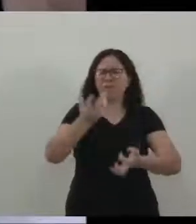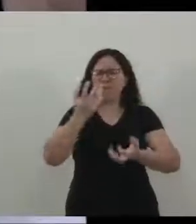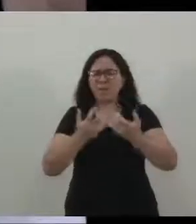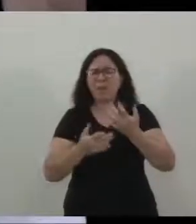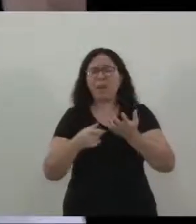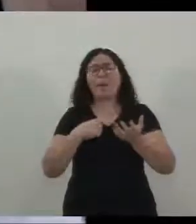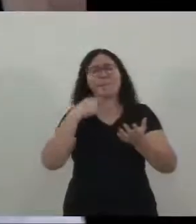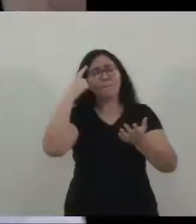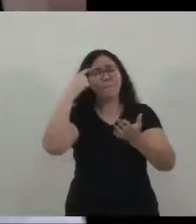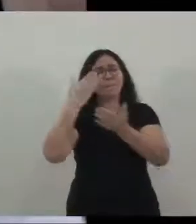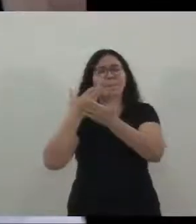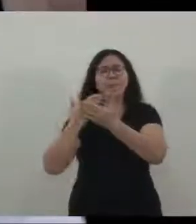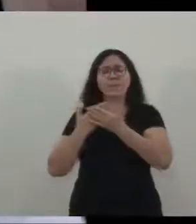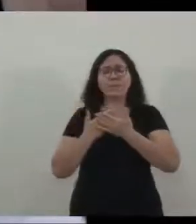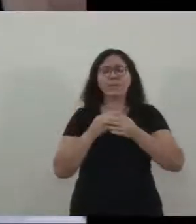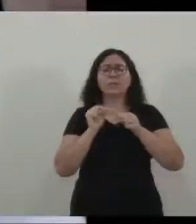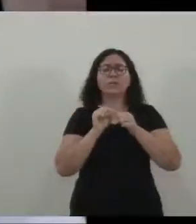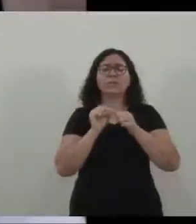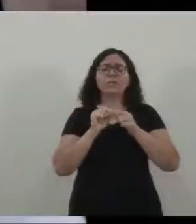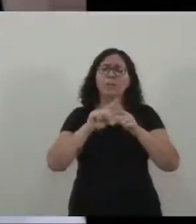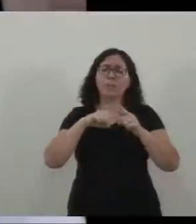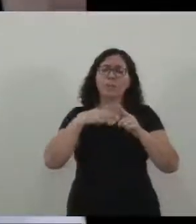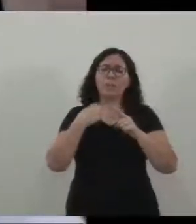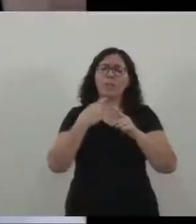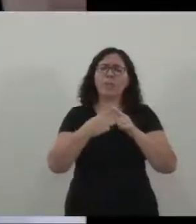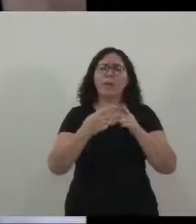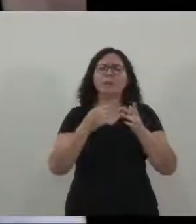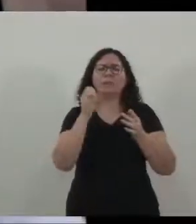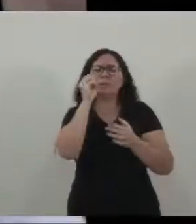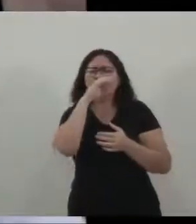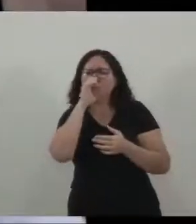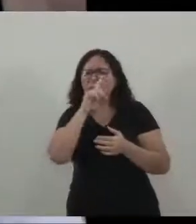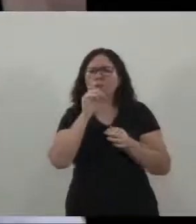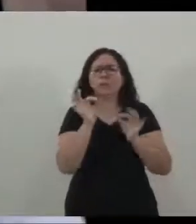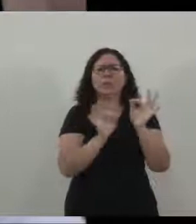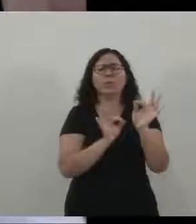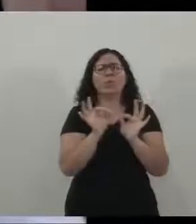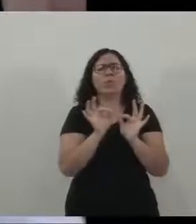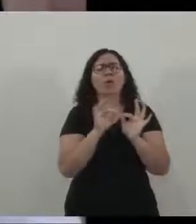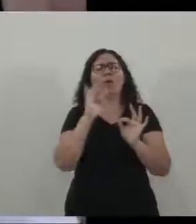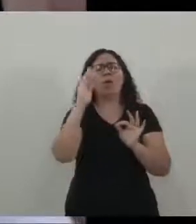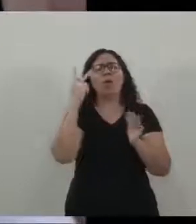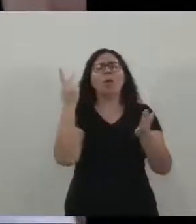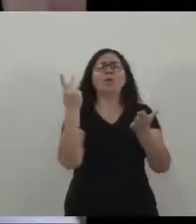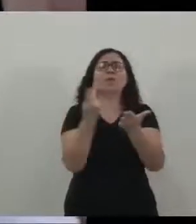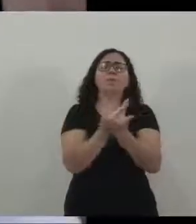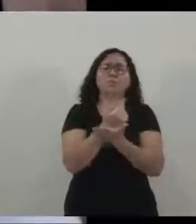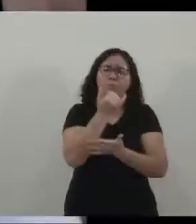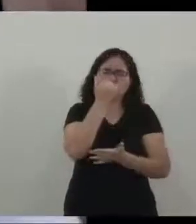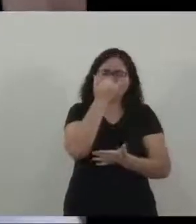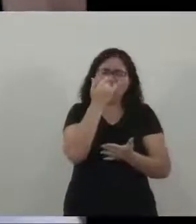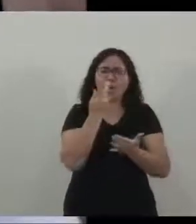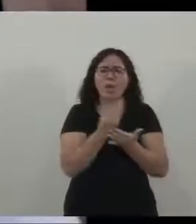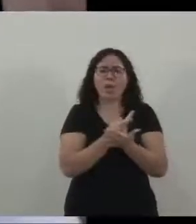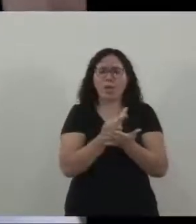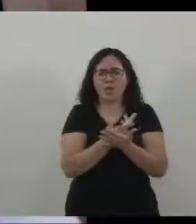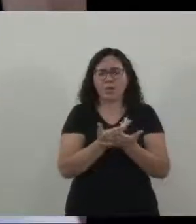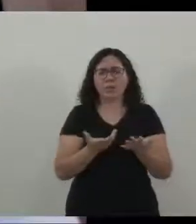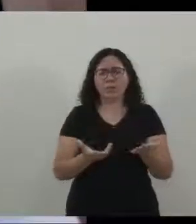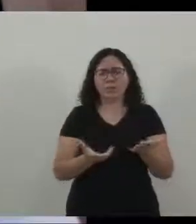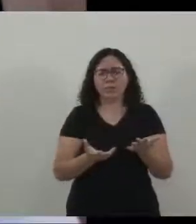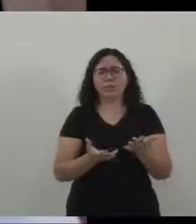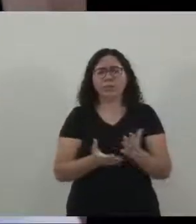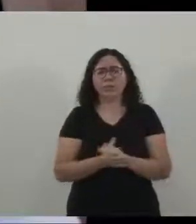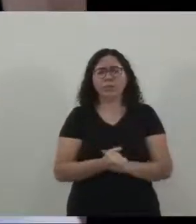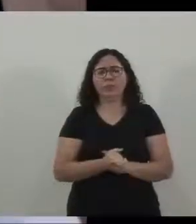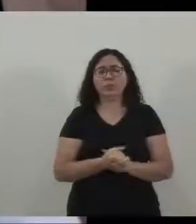gente criar mais uma barreira contra malfeitos eventuais de qualquer governo, de